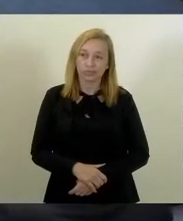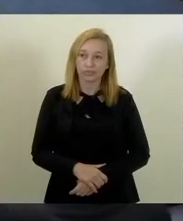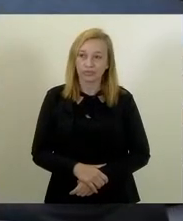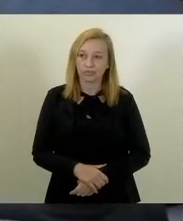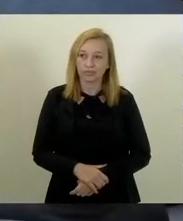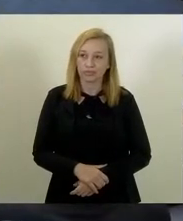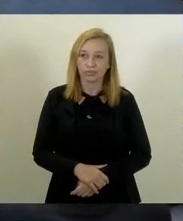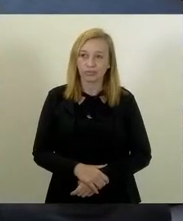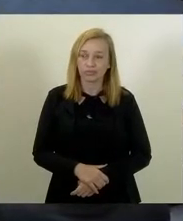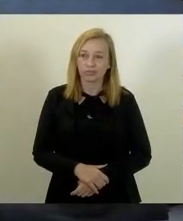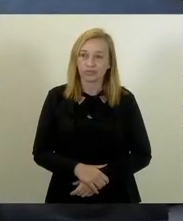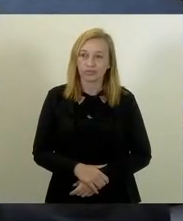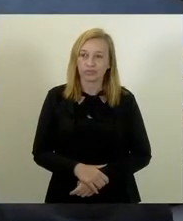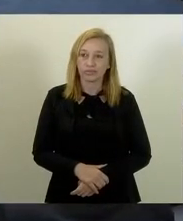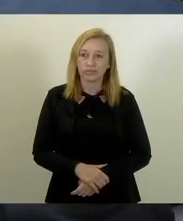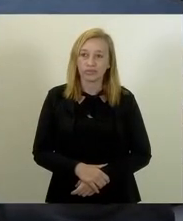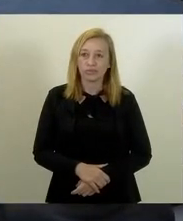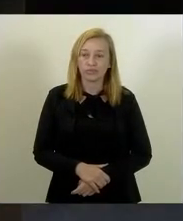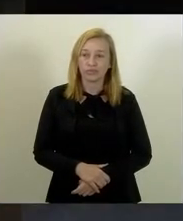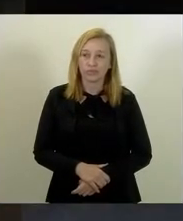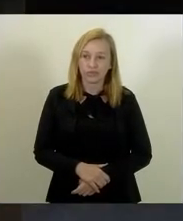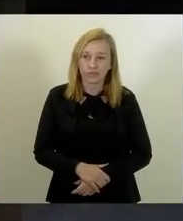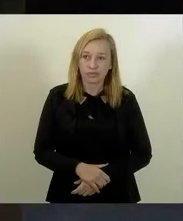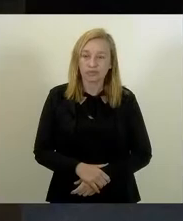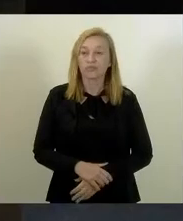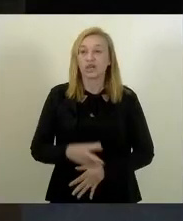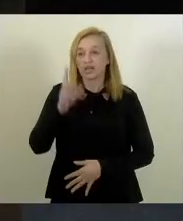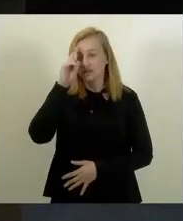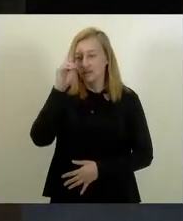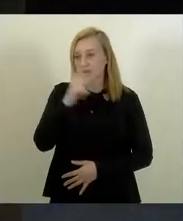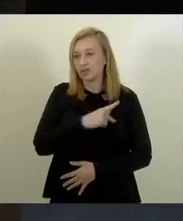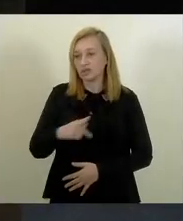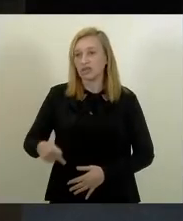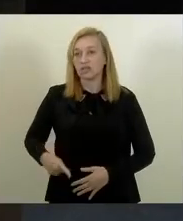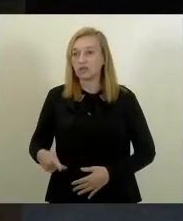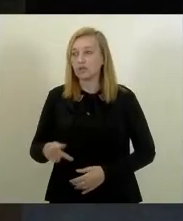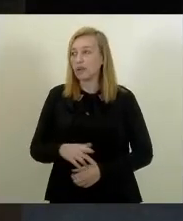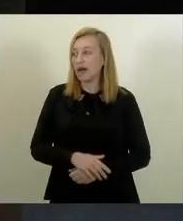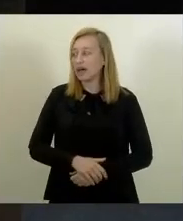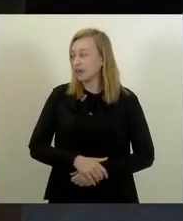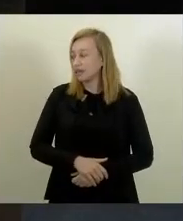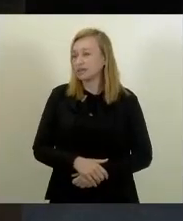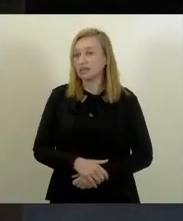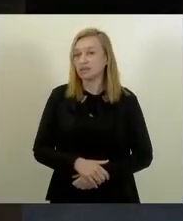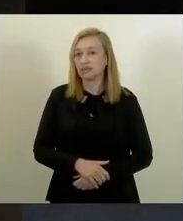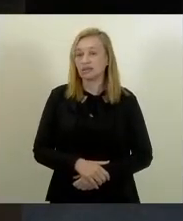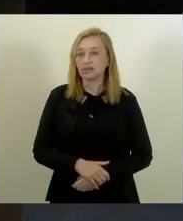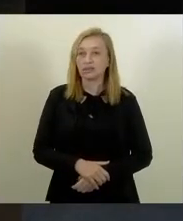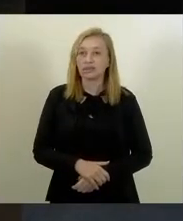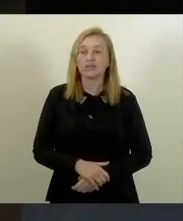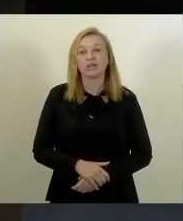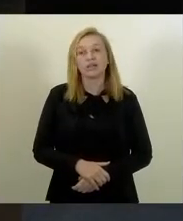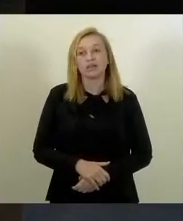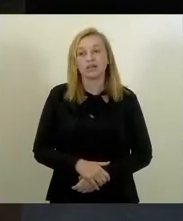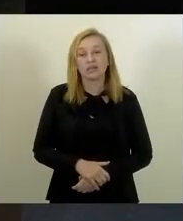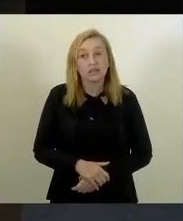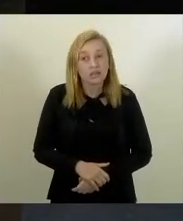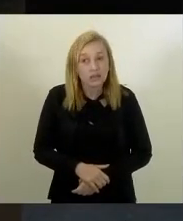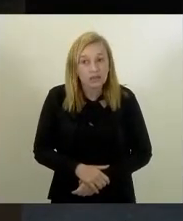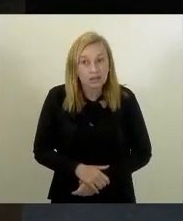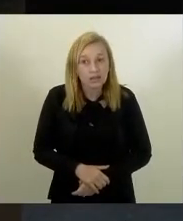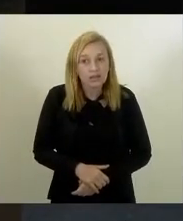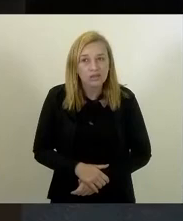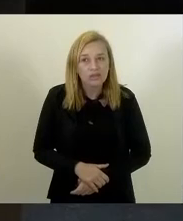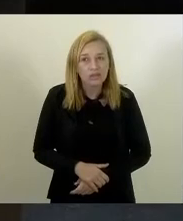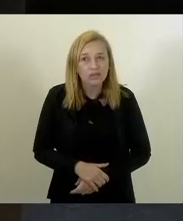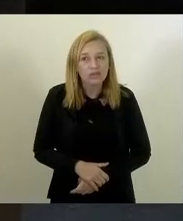Senhor presidente, com a extensão do blindado que a rezadeira deputado Márcio Pacheco